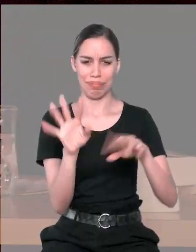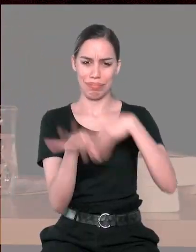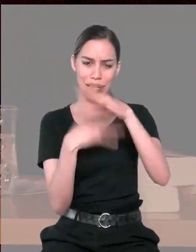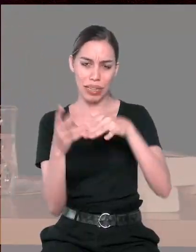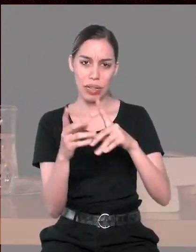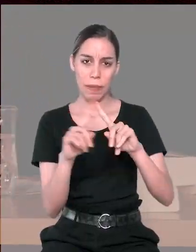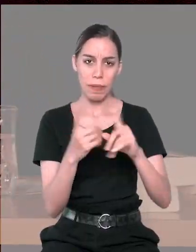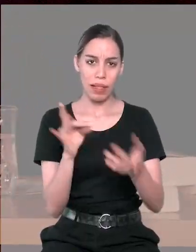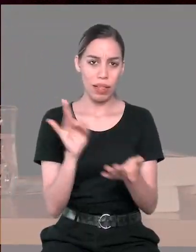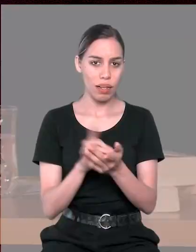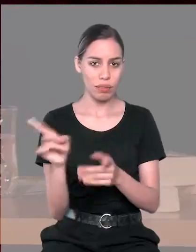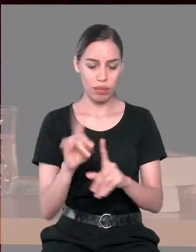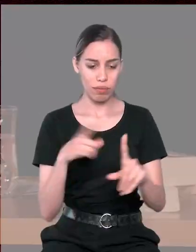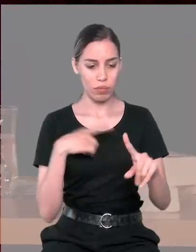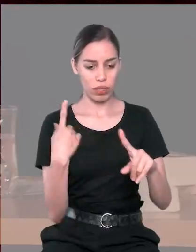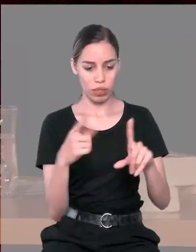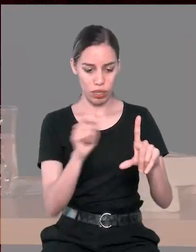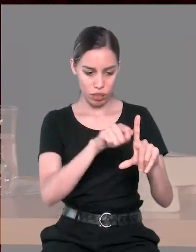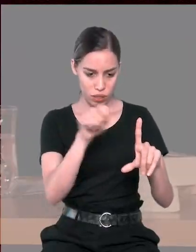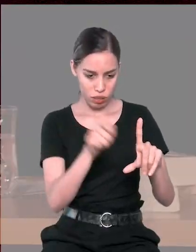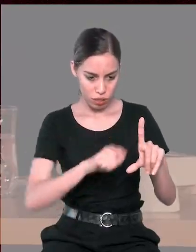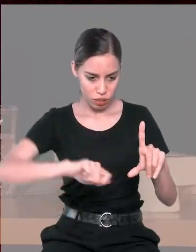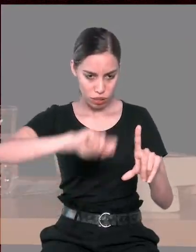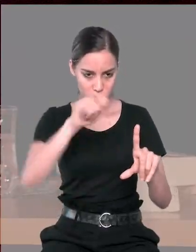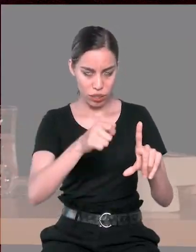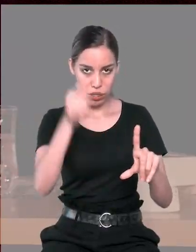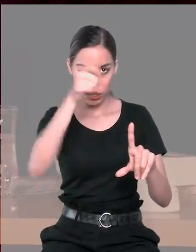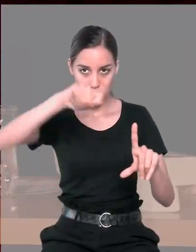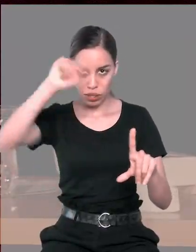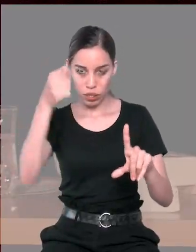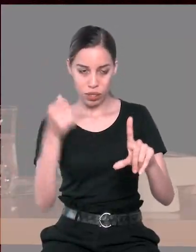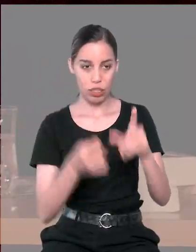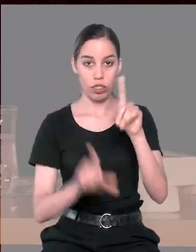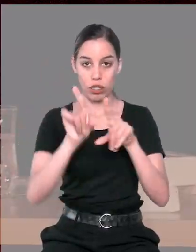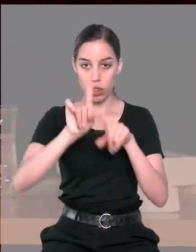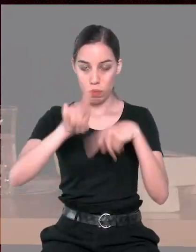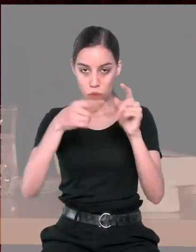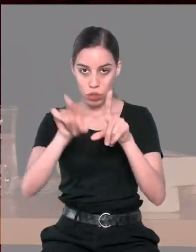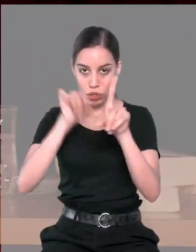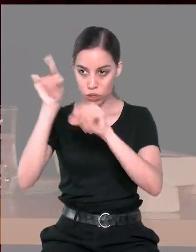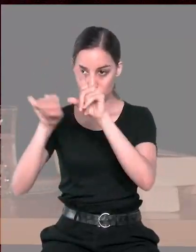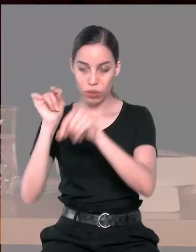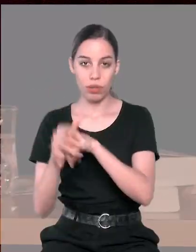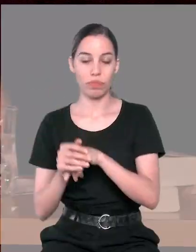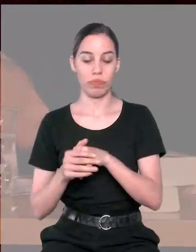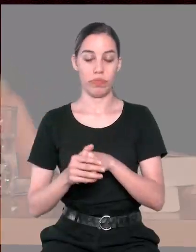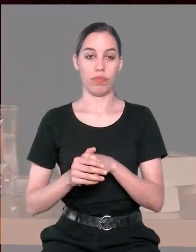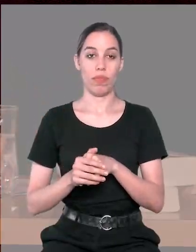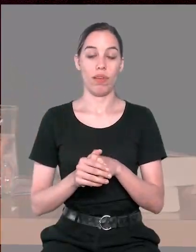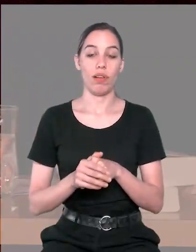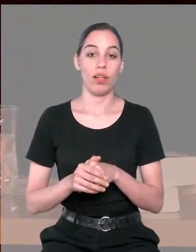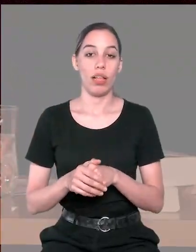lá e recorta e escolhe. E a possibilidade de escolha se dá na medida em que você produz a indeterminação. E